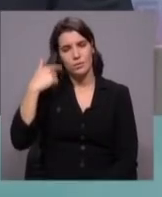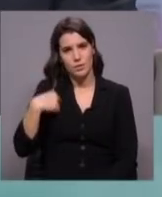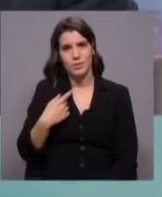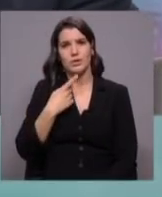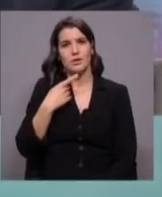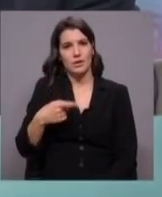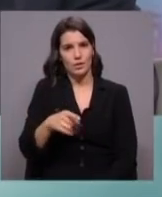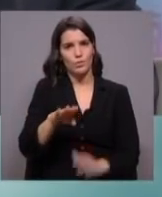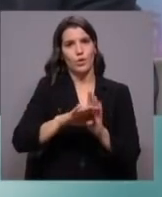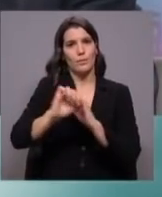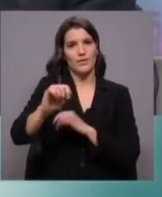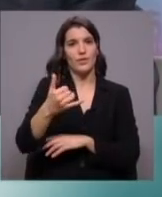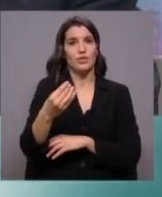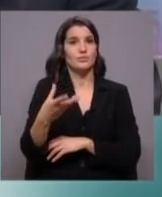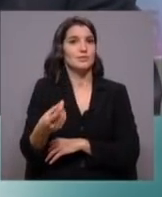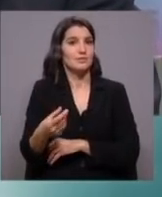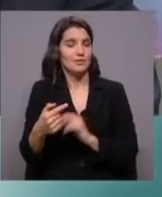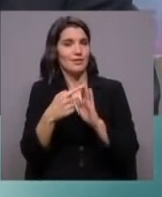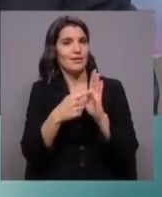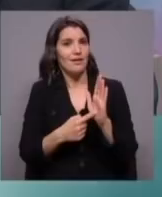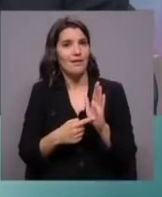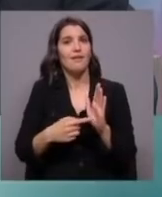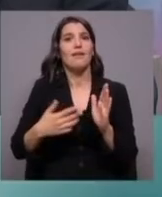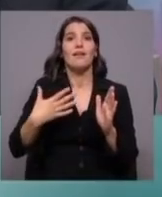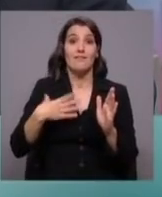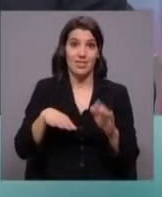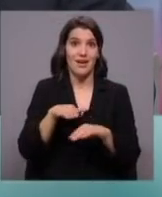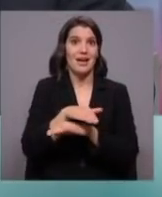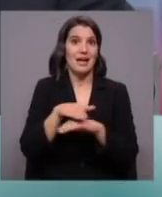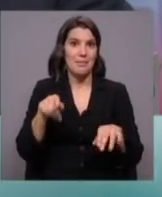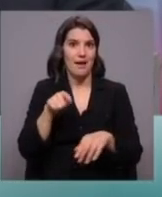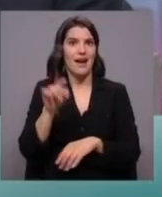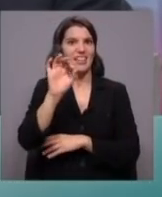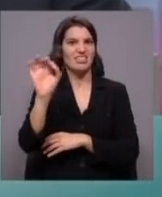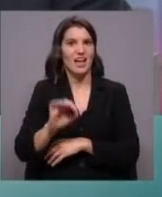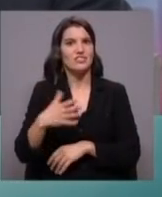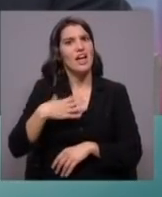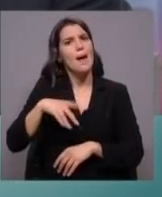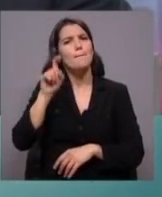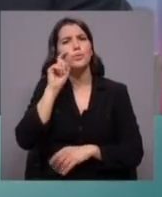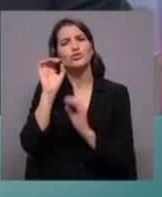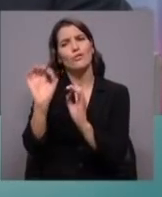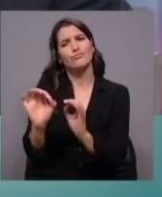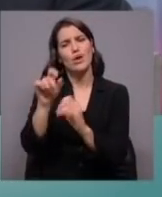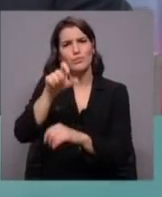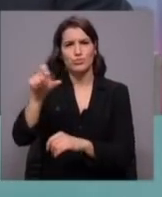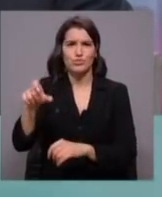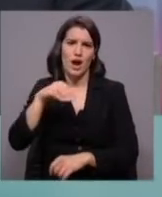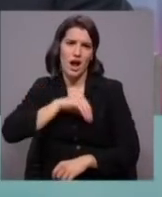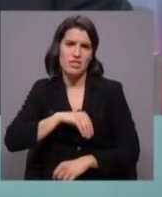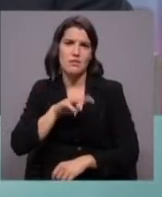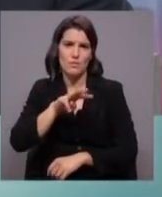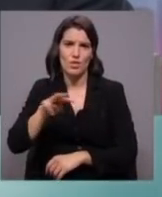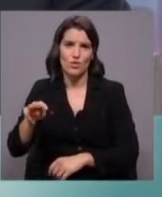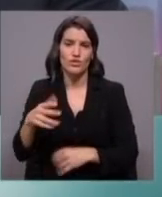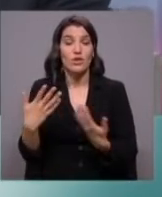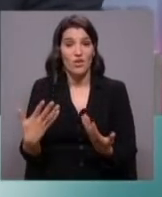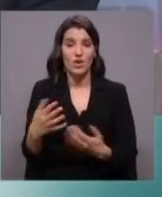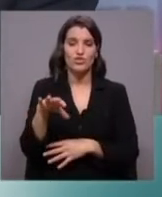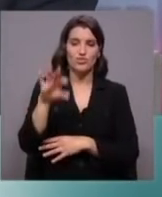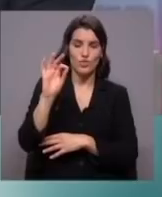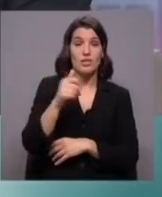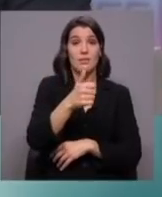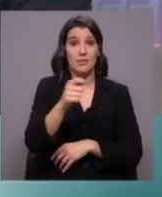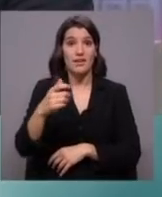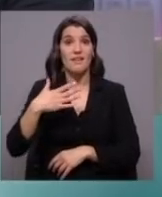seu programa em 2019, tinha que queria acabar com esta taxa e queria proteger os milionários. Mas aqui fazemos escolhas. E o Bloco de Esquerda o que